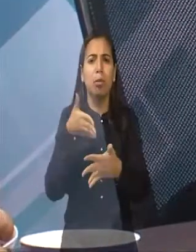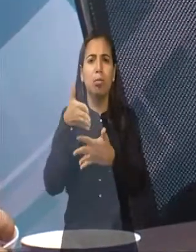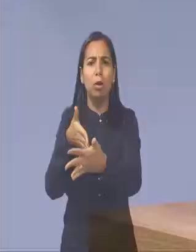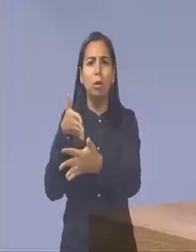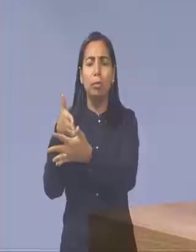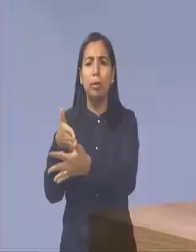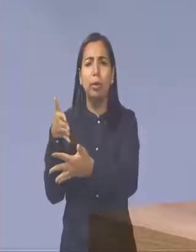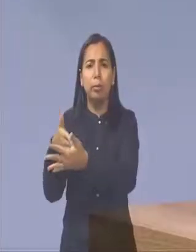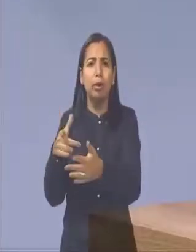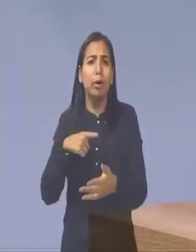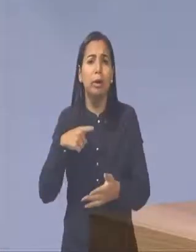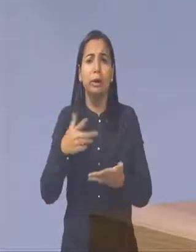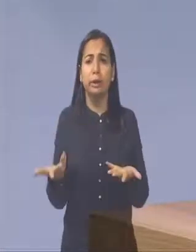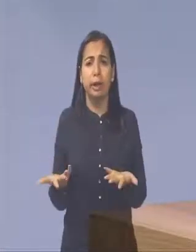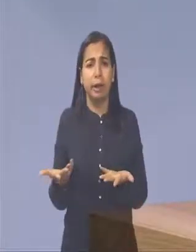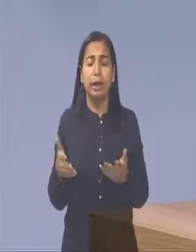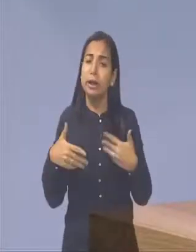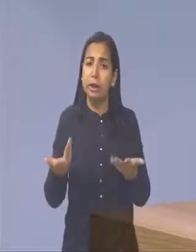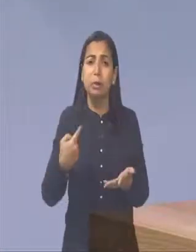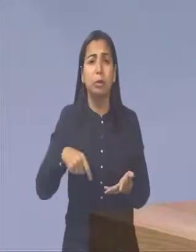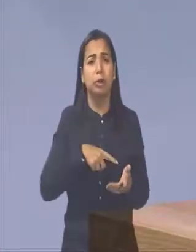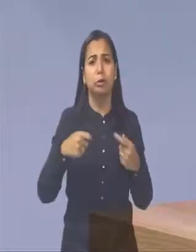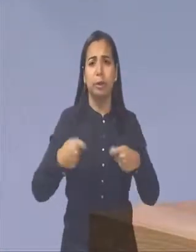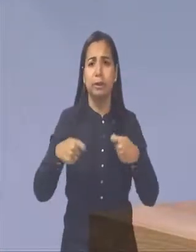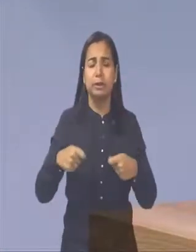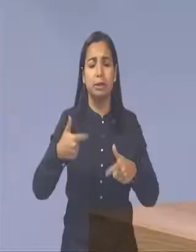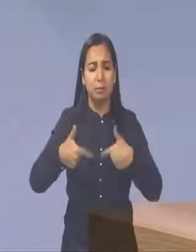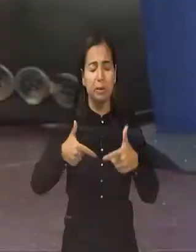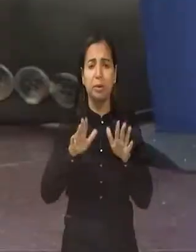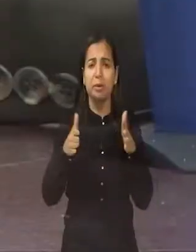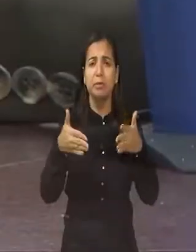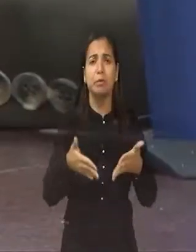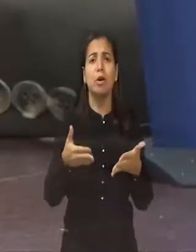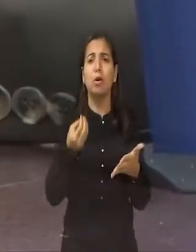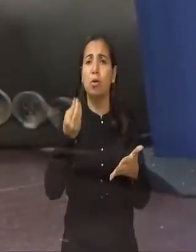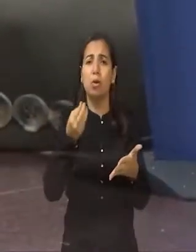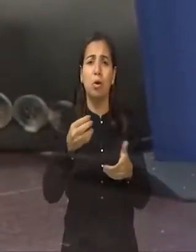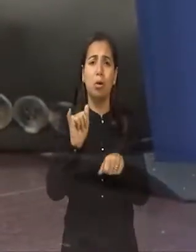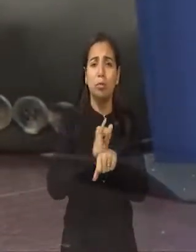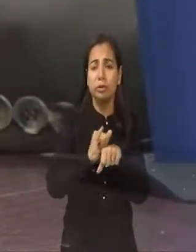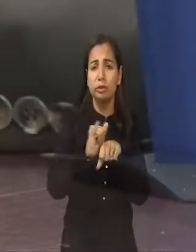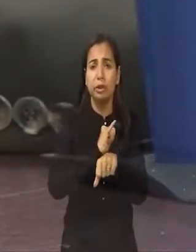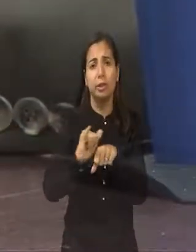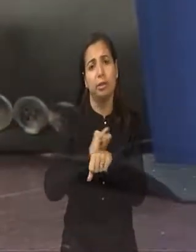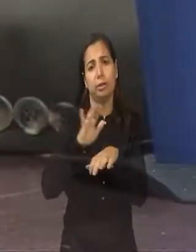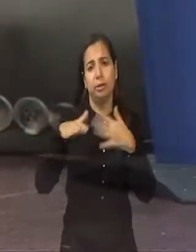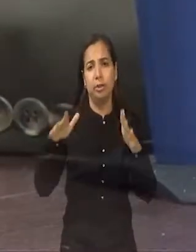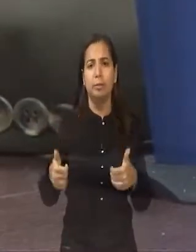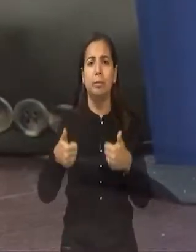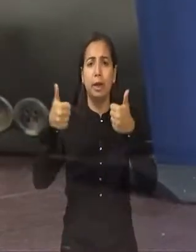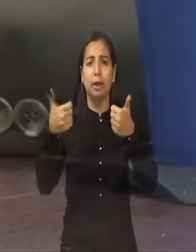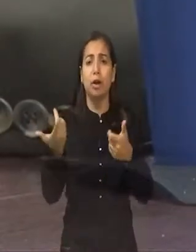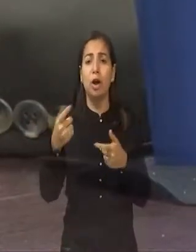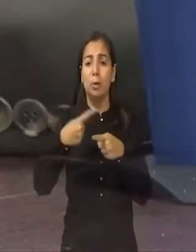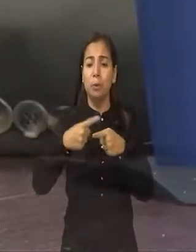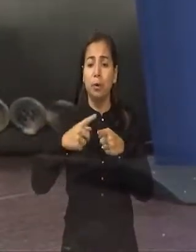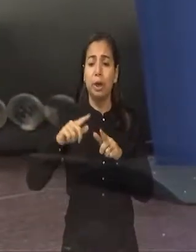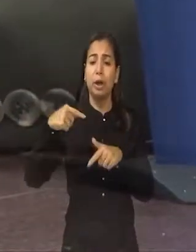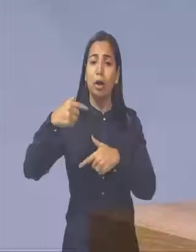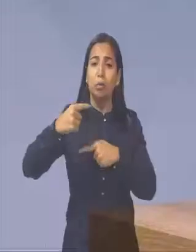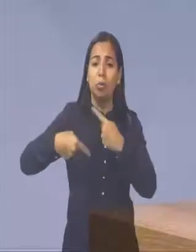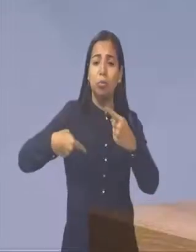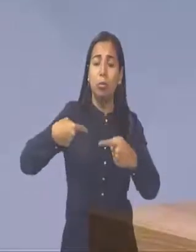superar e aceleradamente, né? Então, o que está posto para nós para gerações que ainda estão por vir, é de um